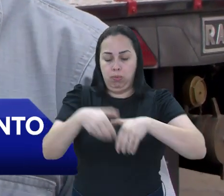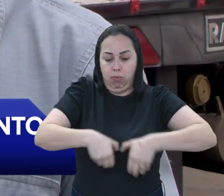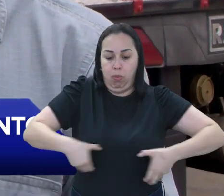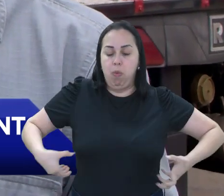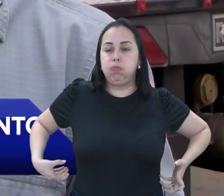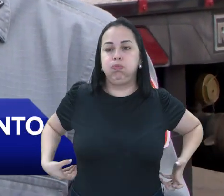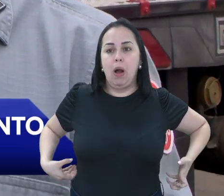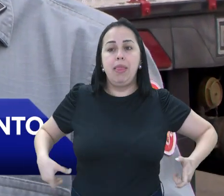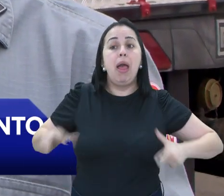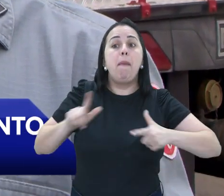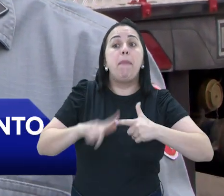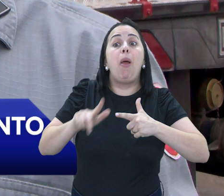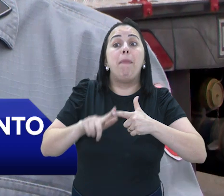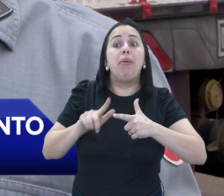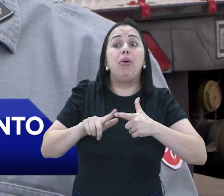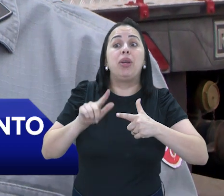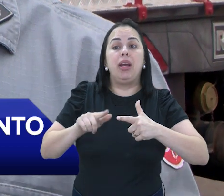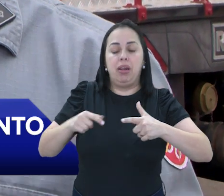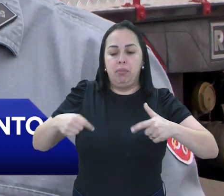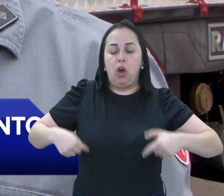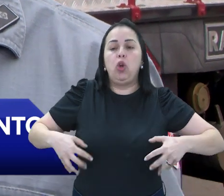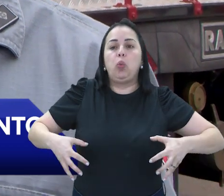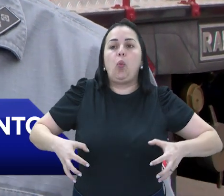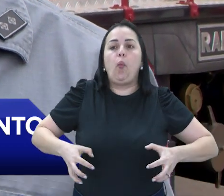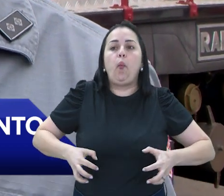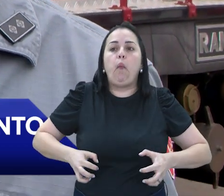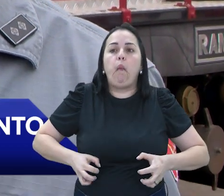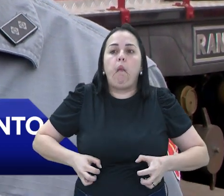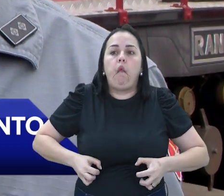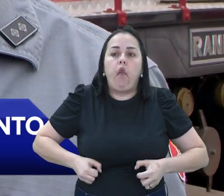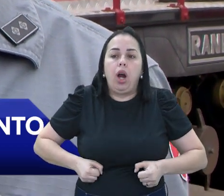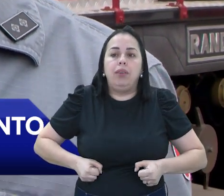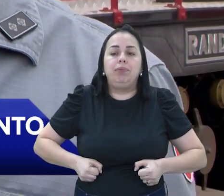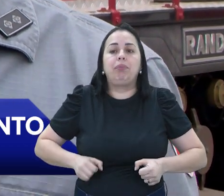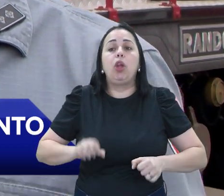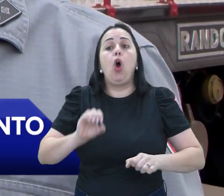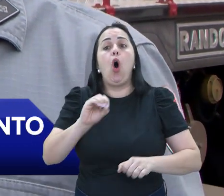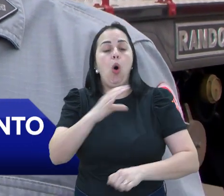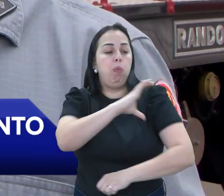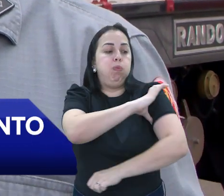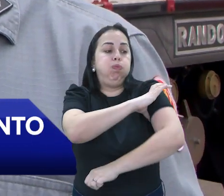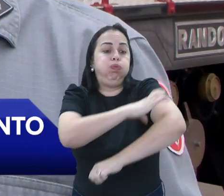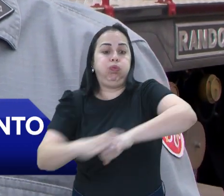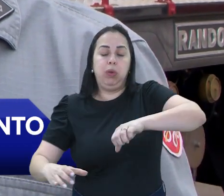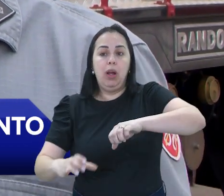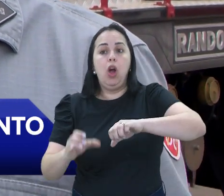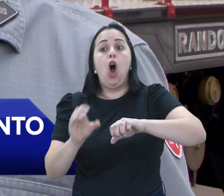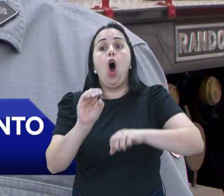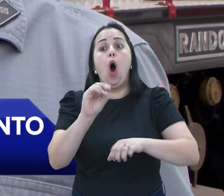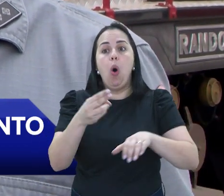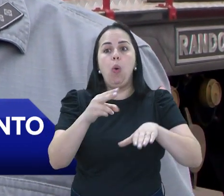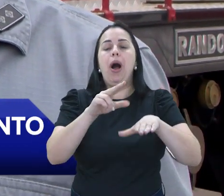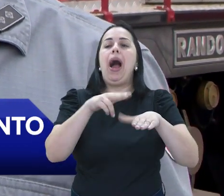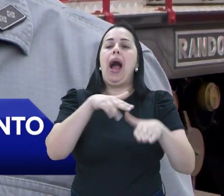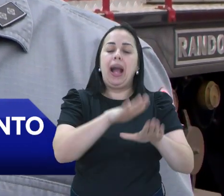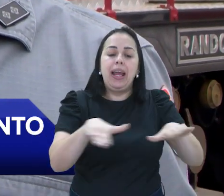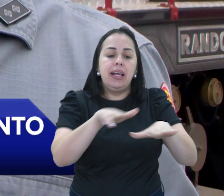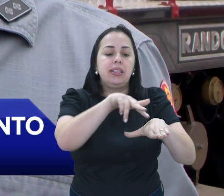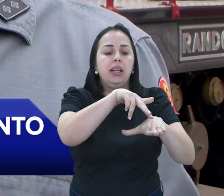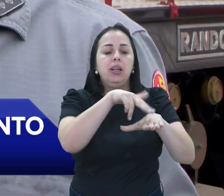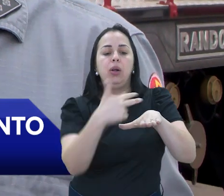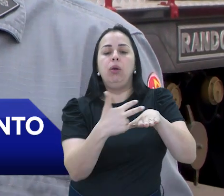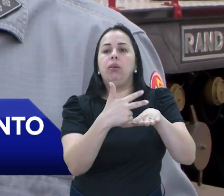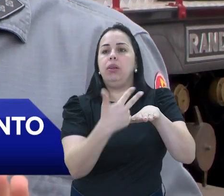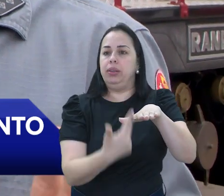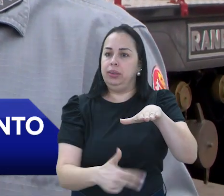circulares, elas têm um problema que ela pode furar, ela pode se soltar da criança ou pode até mesmo virar, causando um afogamento.